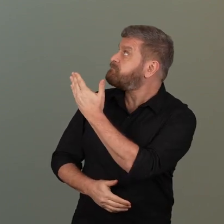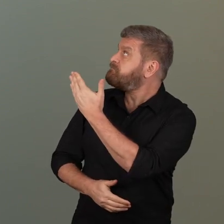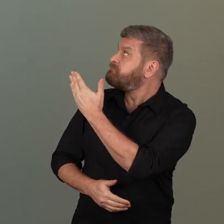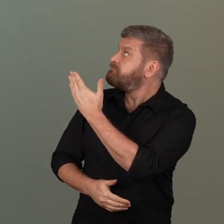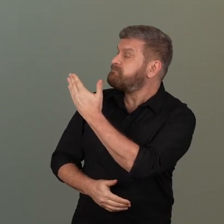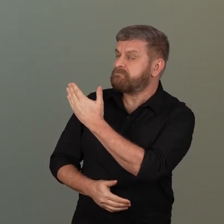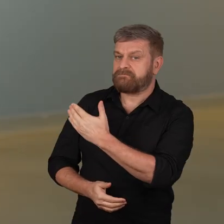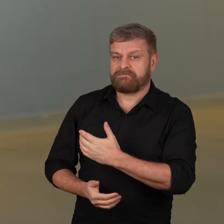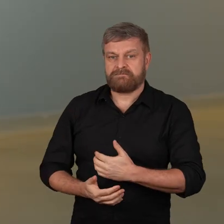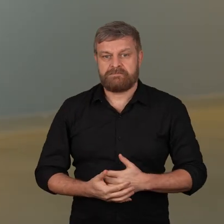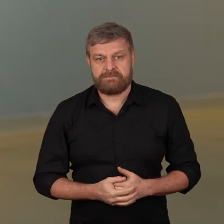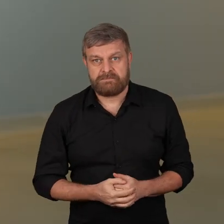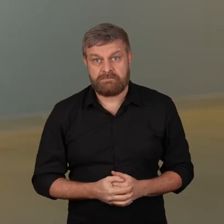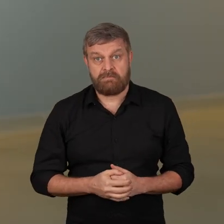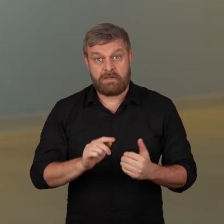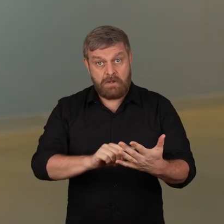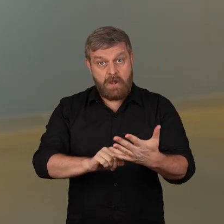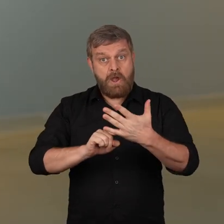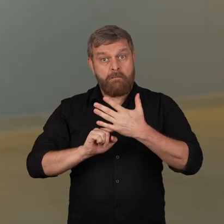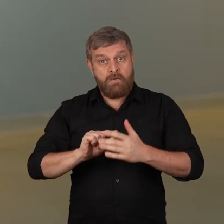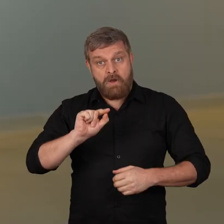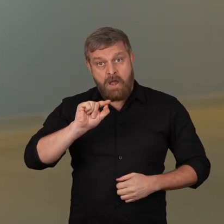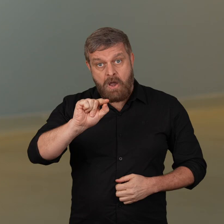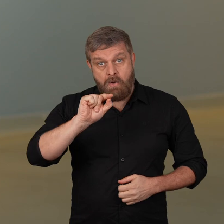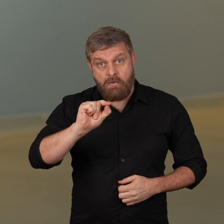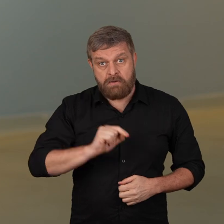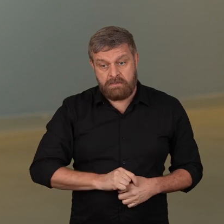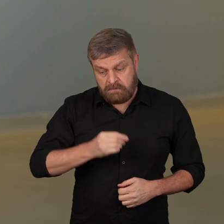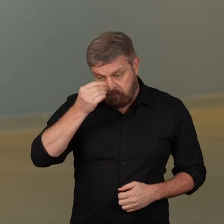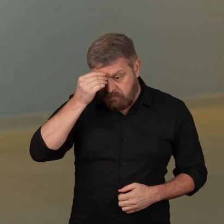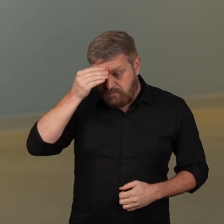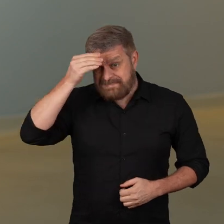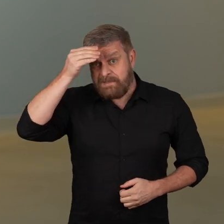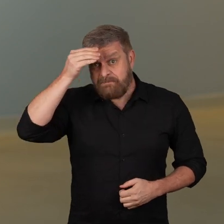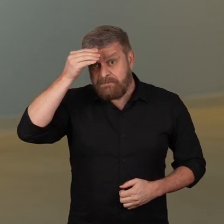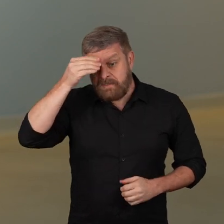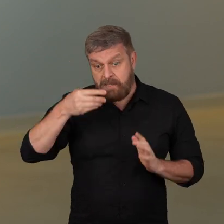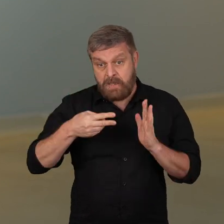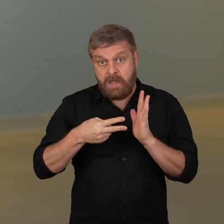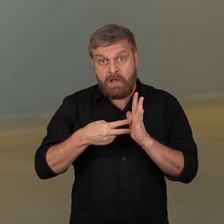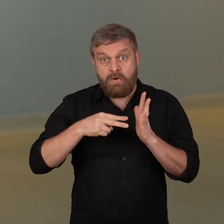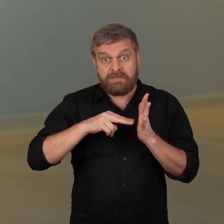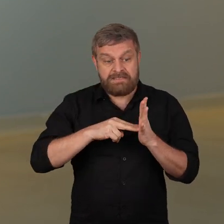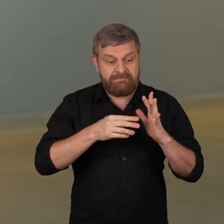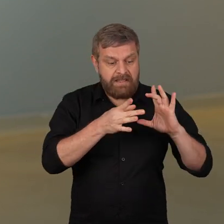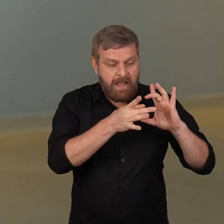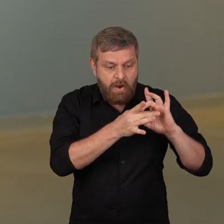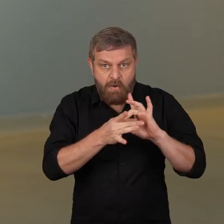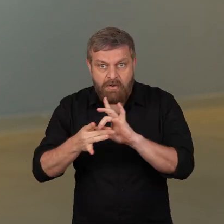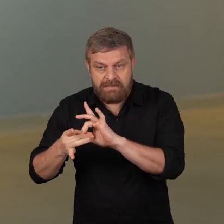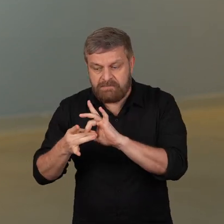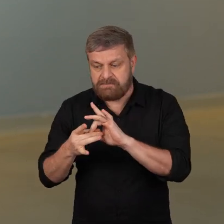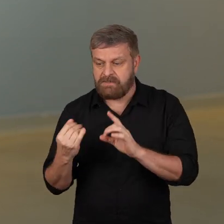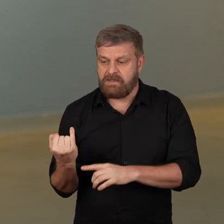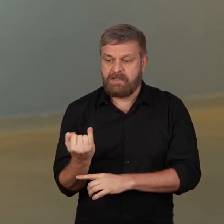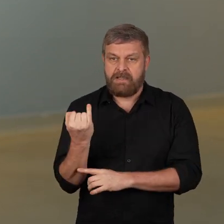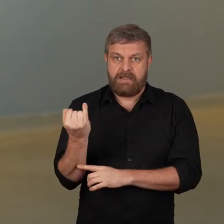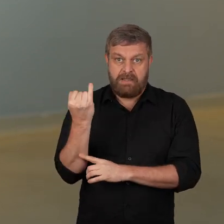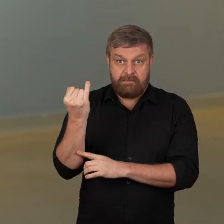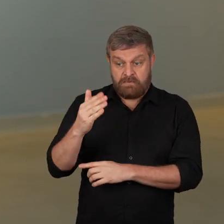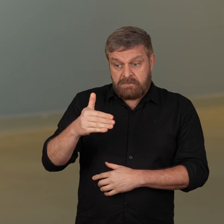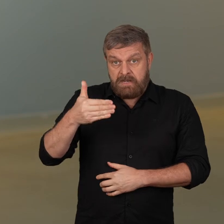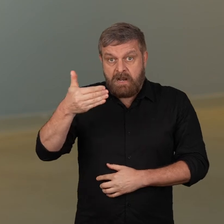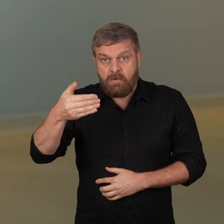conhecimento pertinente, que nos mostra que o saber deve ser contextualizado, que o saber é relevante quando ele